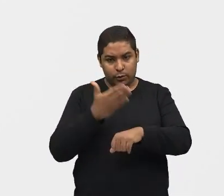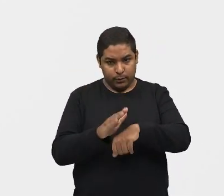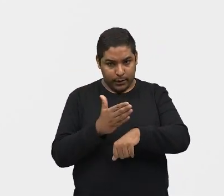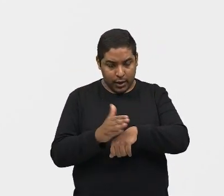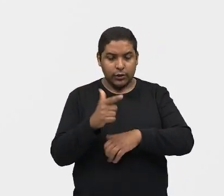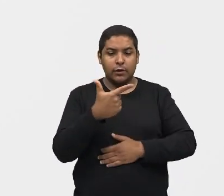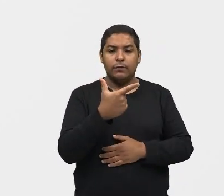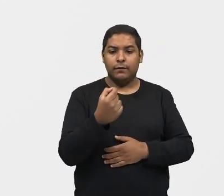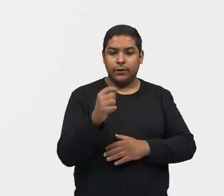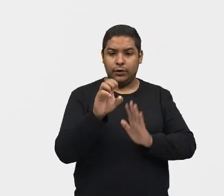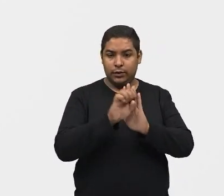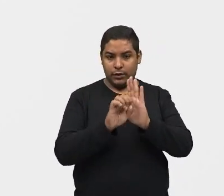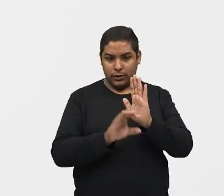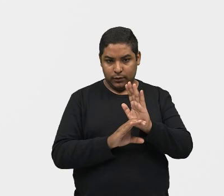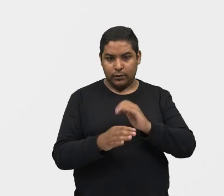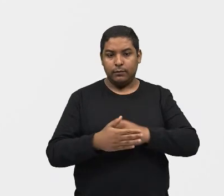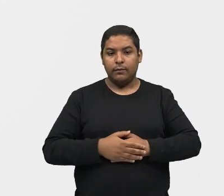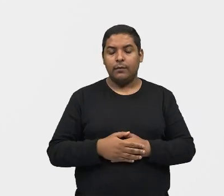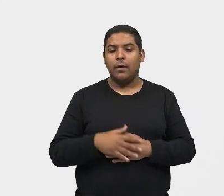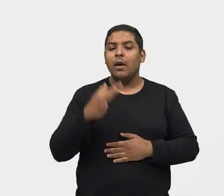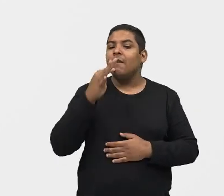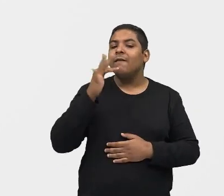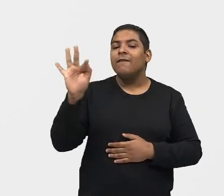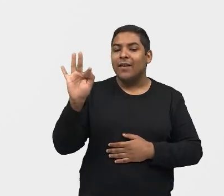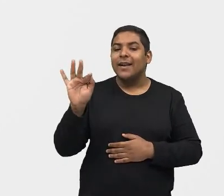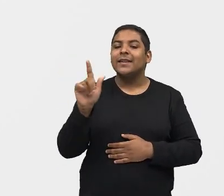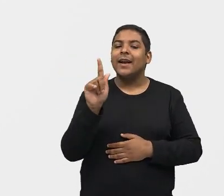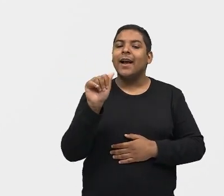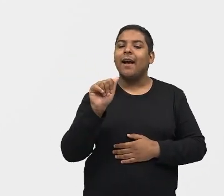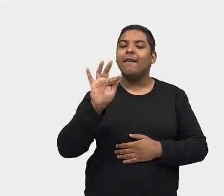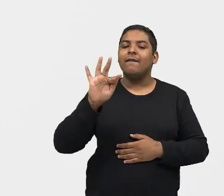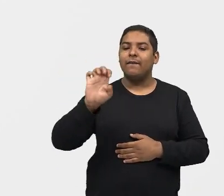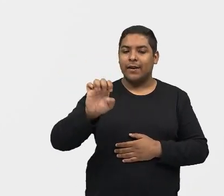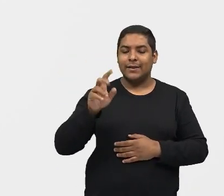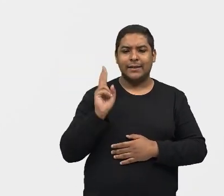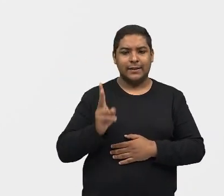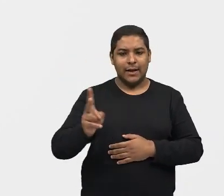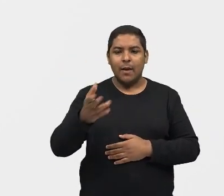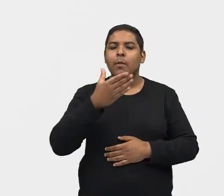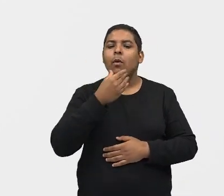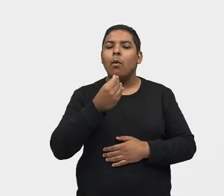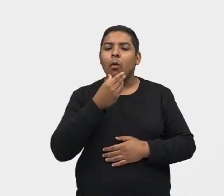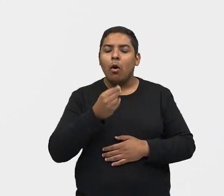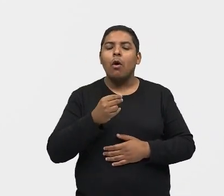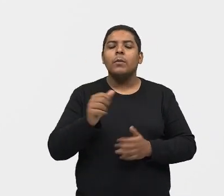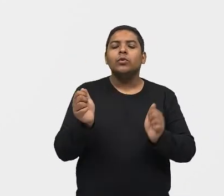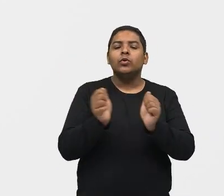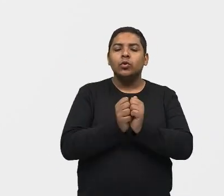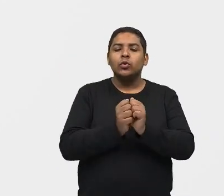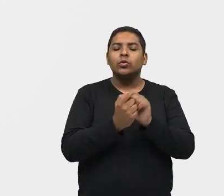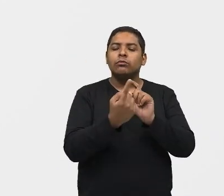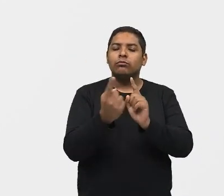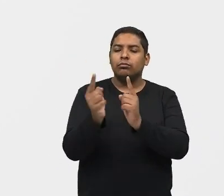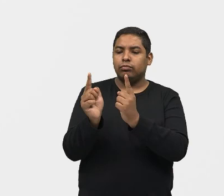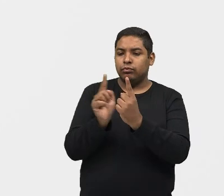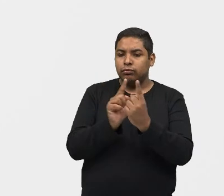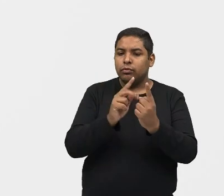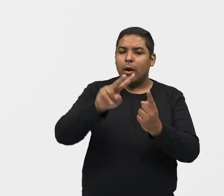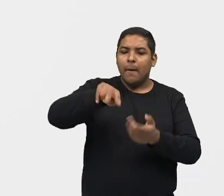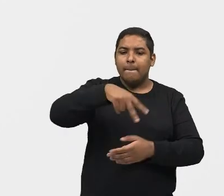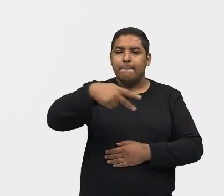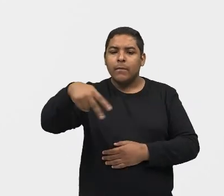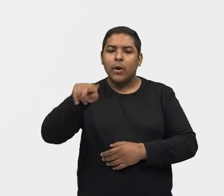O nome vem da palavra francesa, gaffe, e é sempre o homem que conduz a mulher, e ele executa gestos de